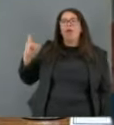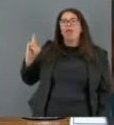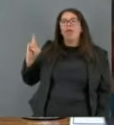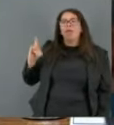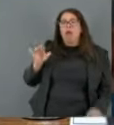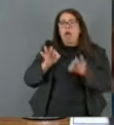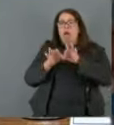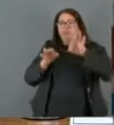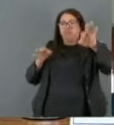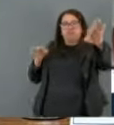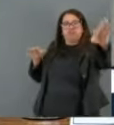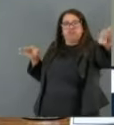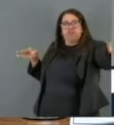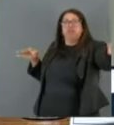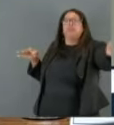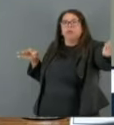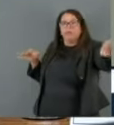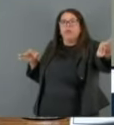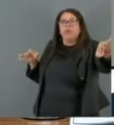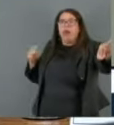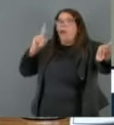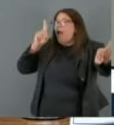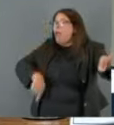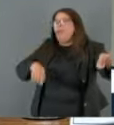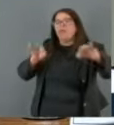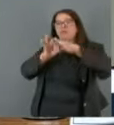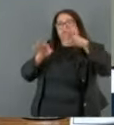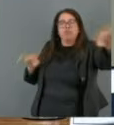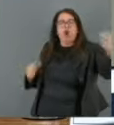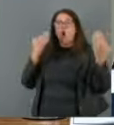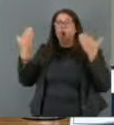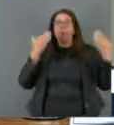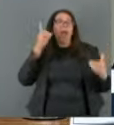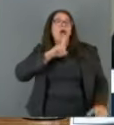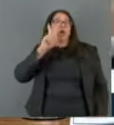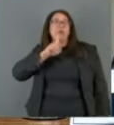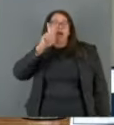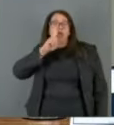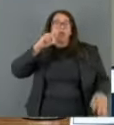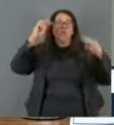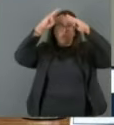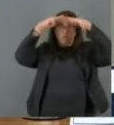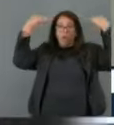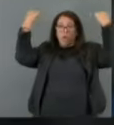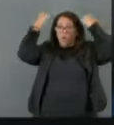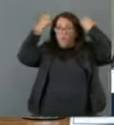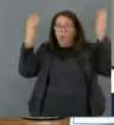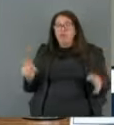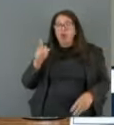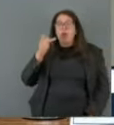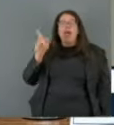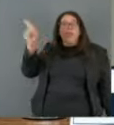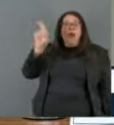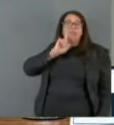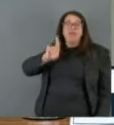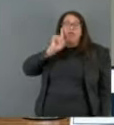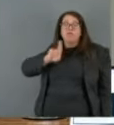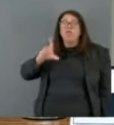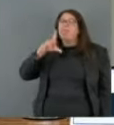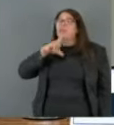do que a fronteira dos Estados Unidos com o México. Os Estados Unidos têm as maiores forças militares